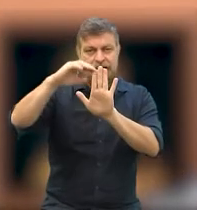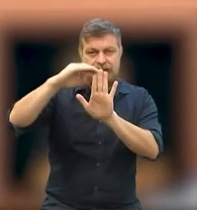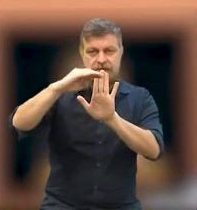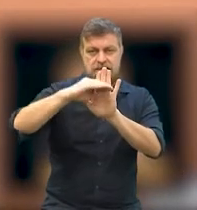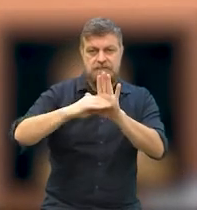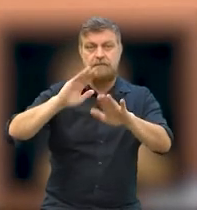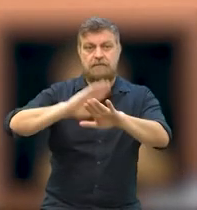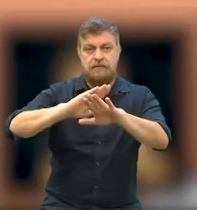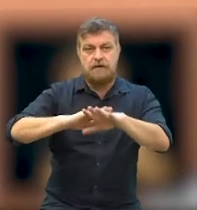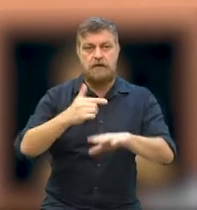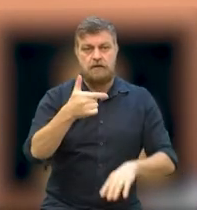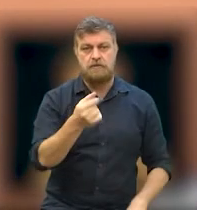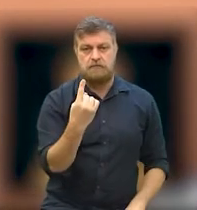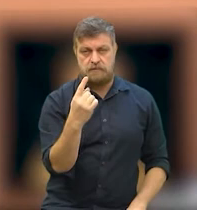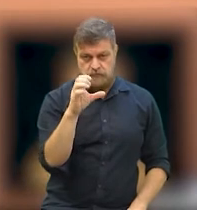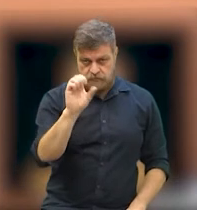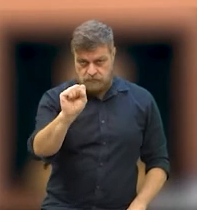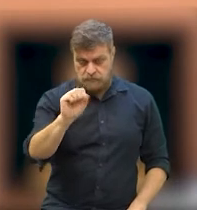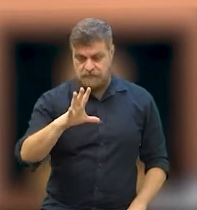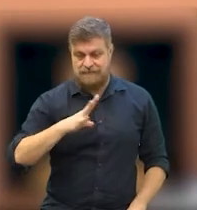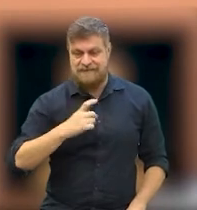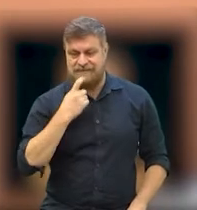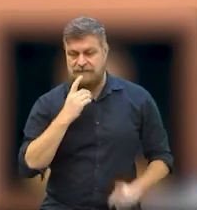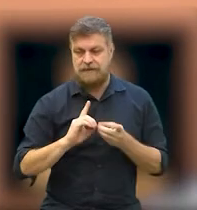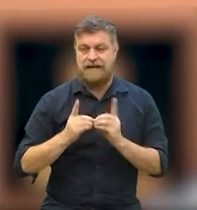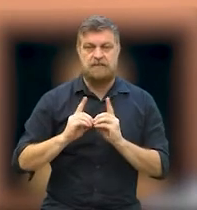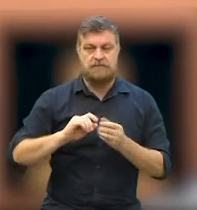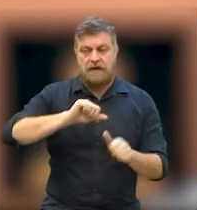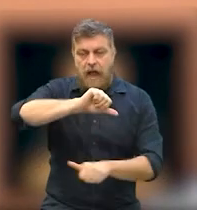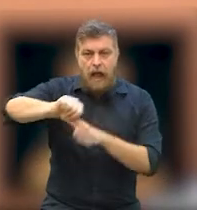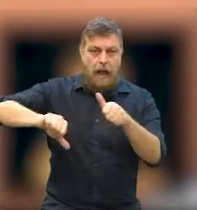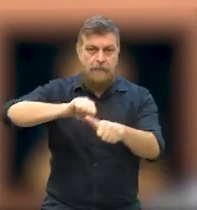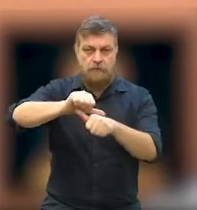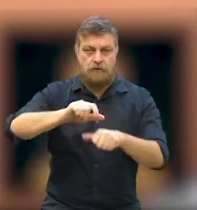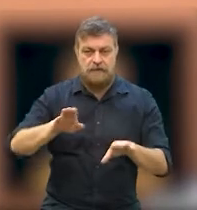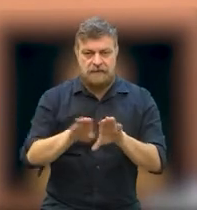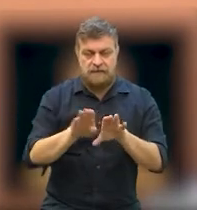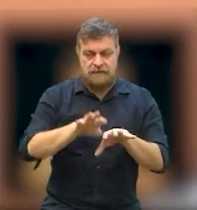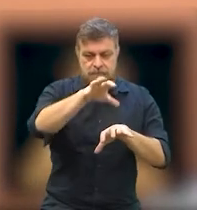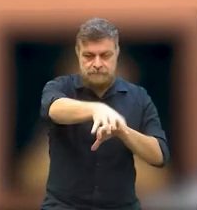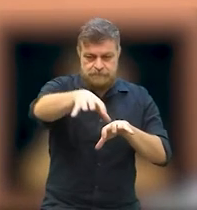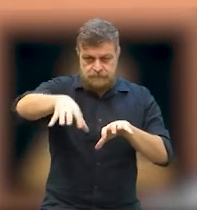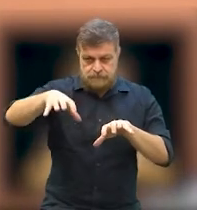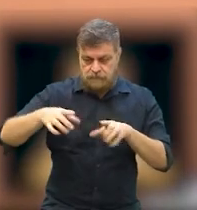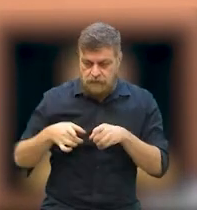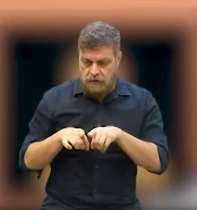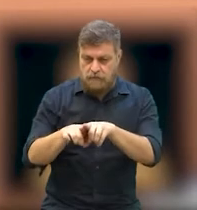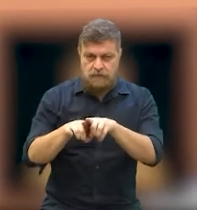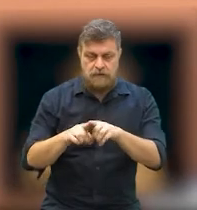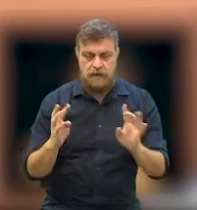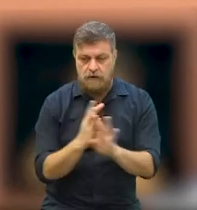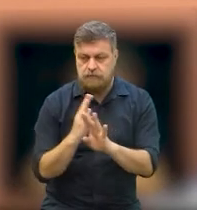legislação que a gente fez em 2018, mas a cidade é dinâmica, né? Então o zoneamento ele tem que acompanhar realmente